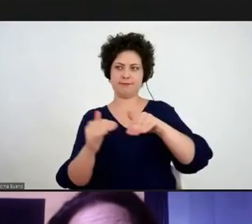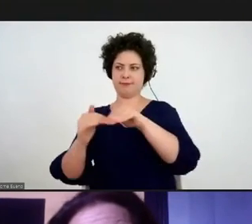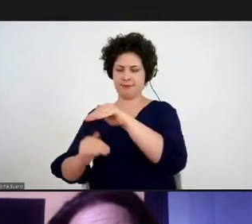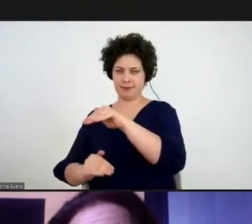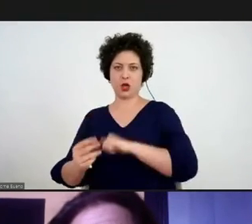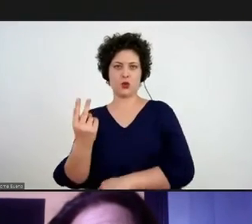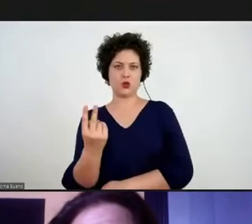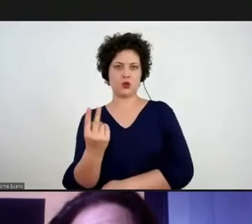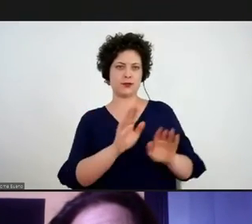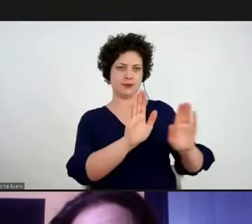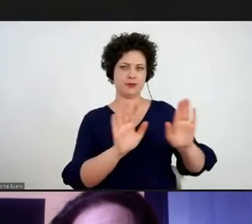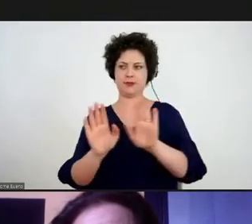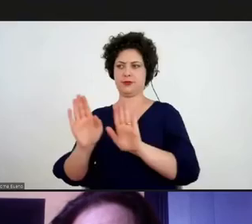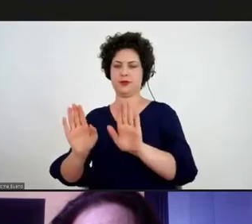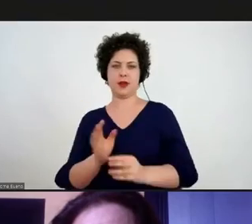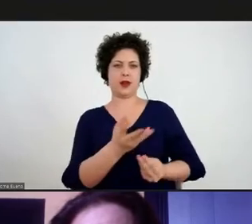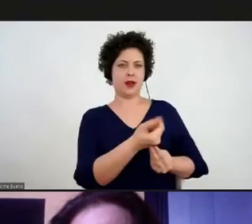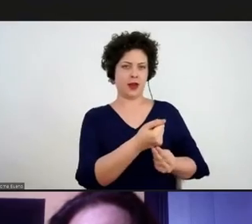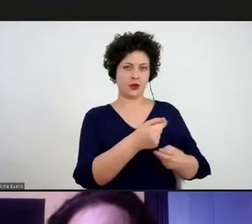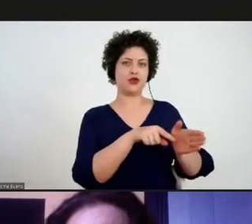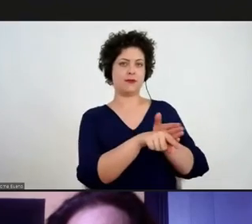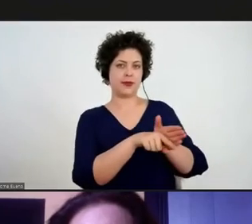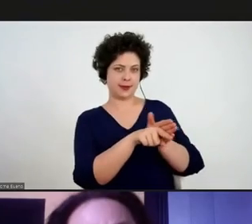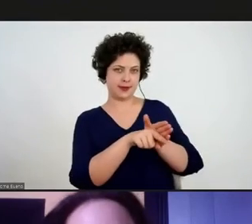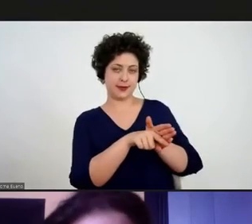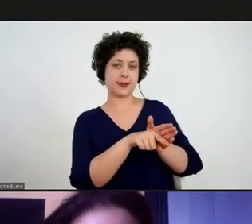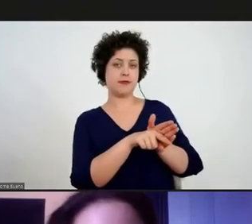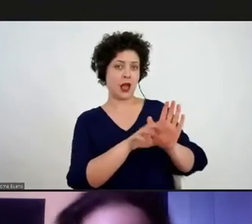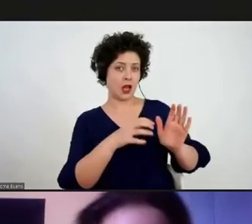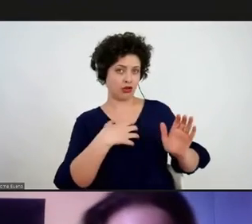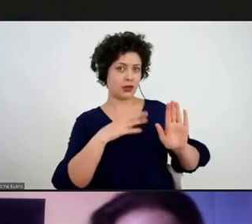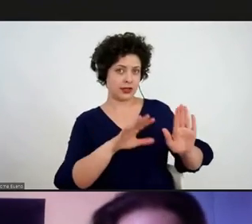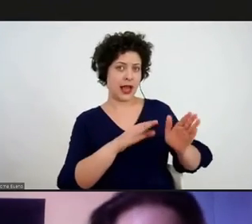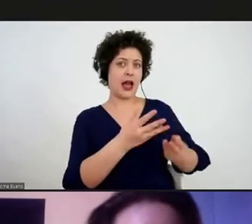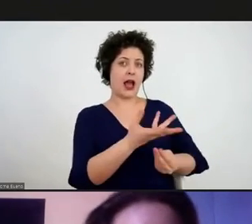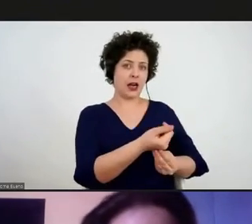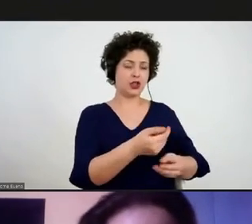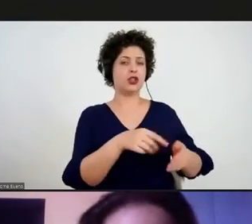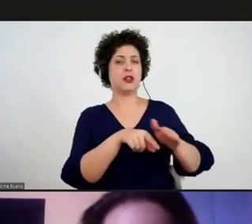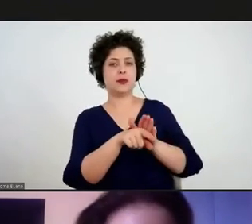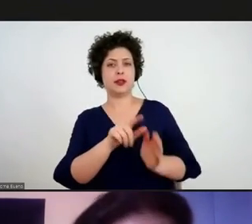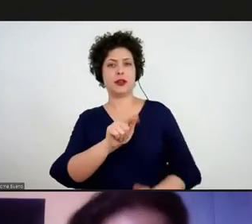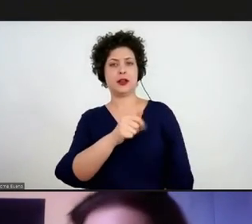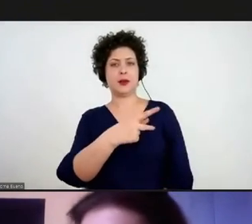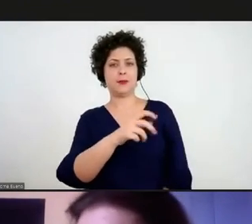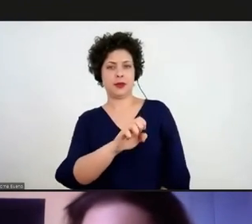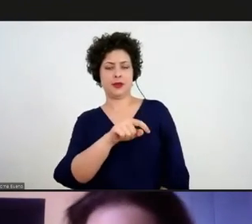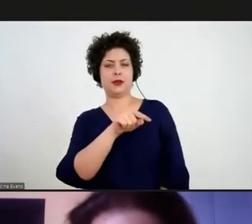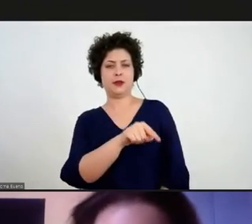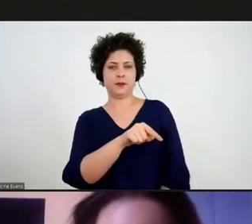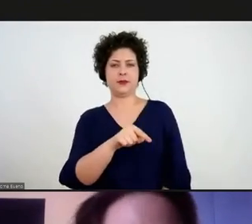tem a Galeria Arte e Pesquisa, desse jeito mesmo, Arte e Pesquisa, GAP, que é a qual a Moema